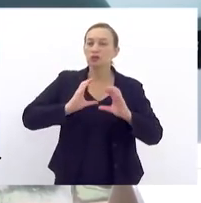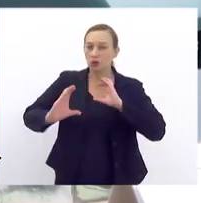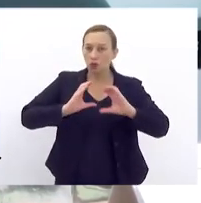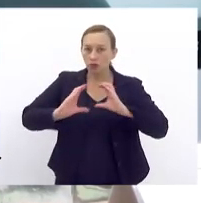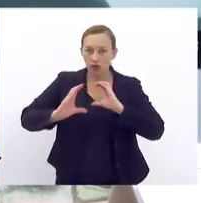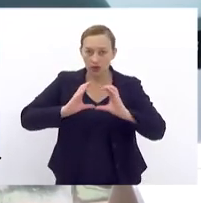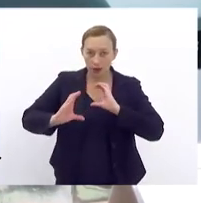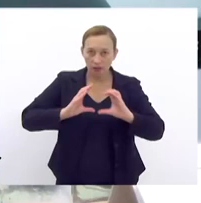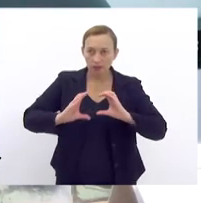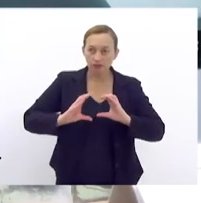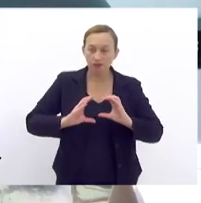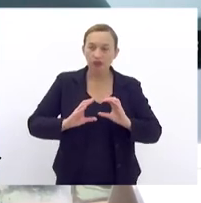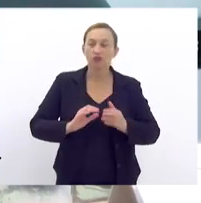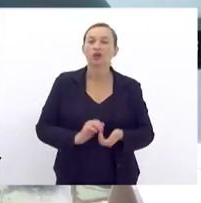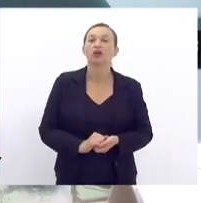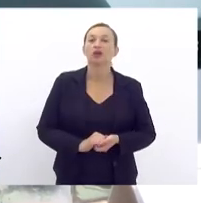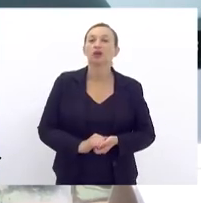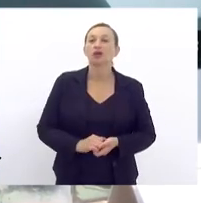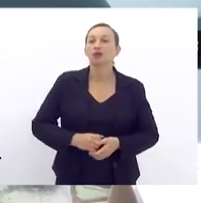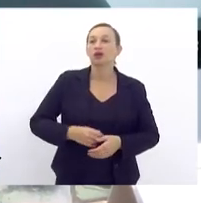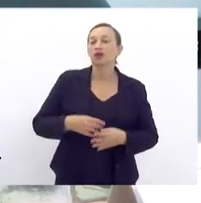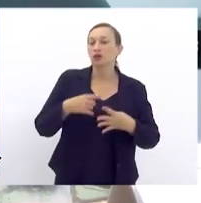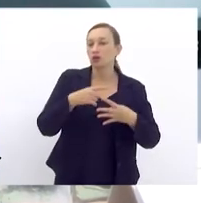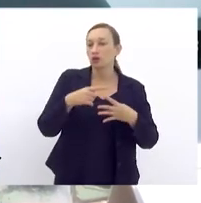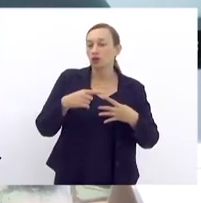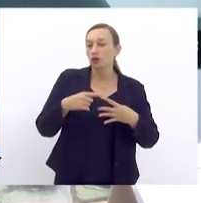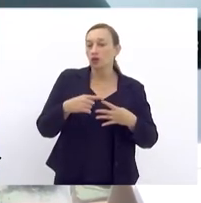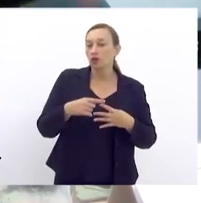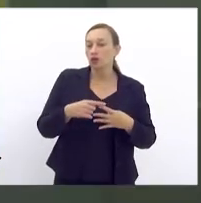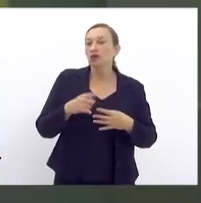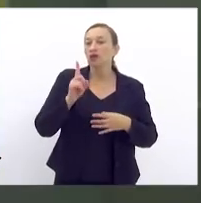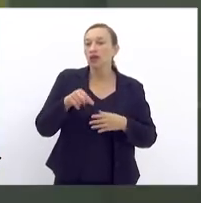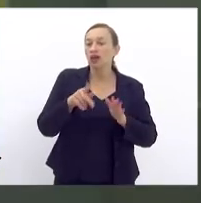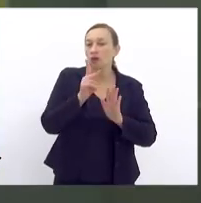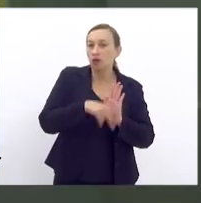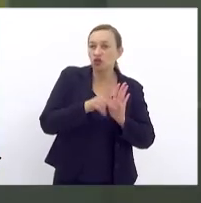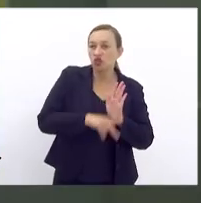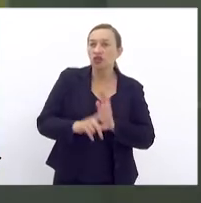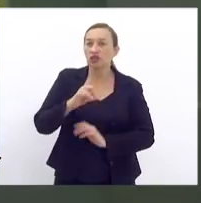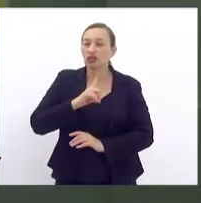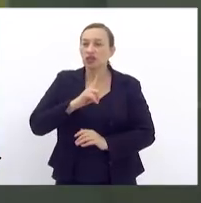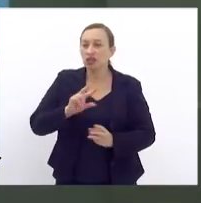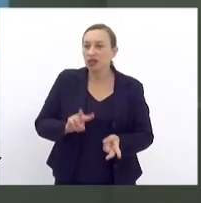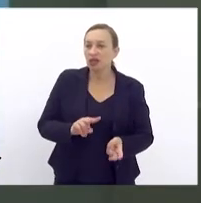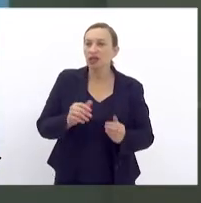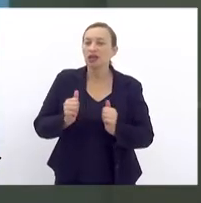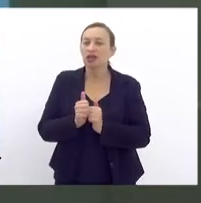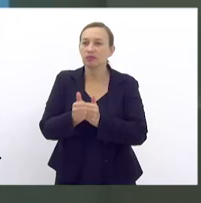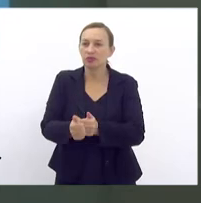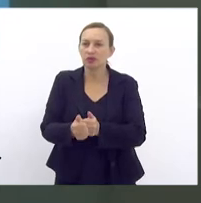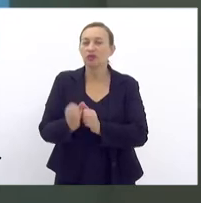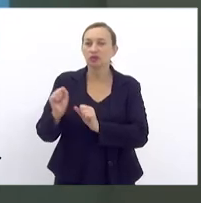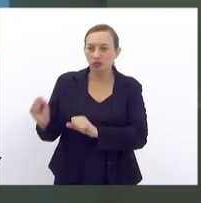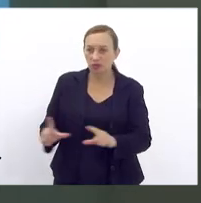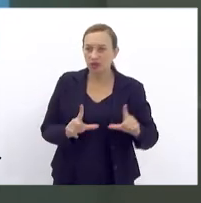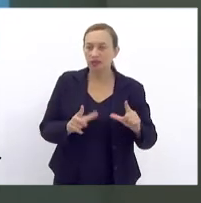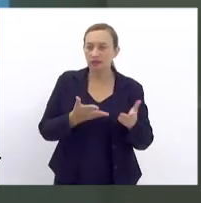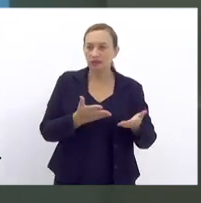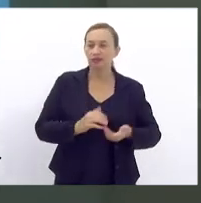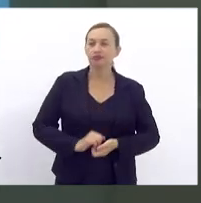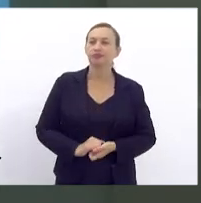elas e aí entra a nossa quarta vertente que aí é esse projeto que a gente tem aqui em andamento pode passar por favor